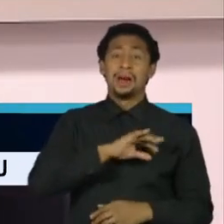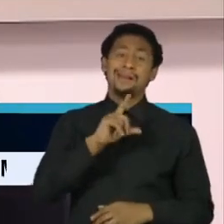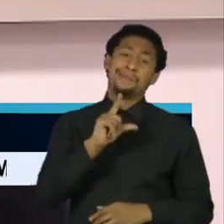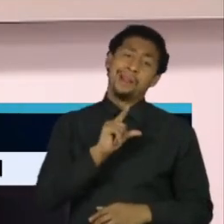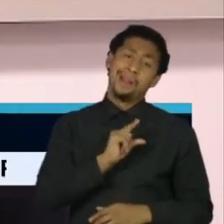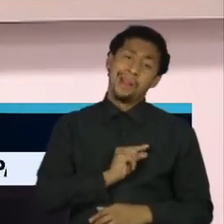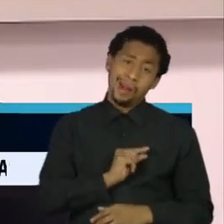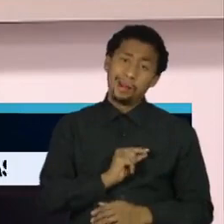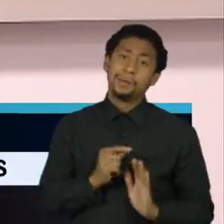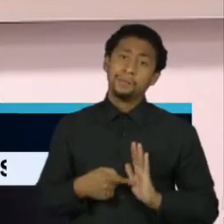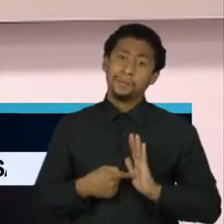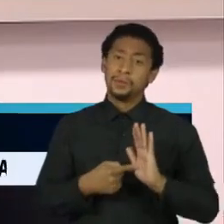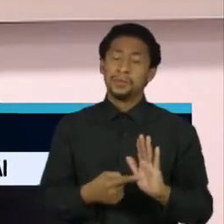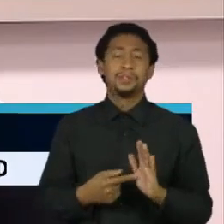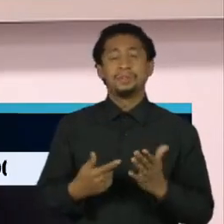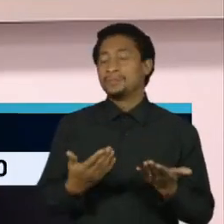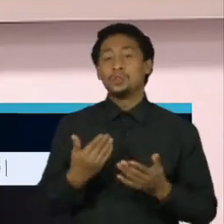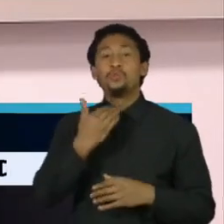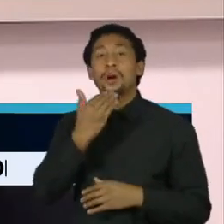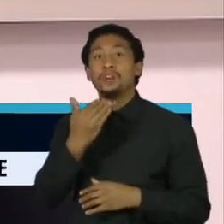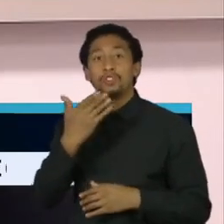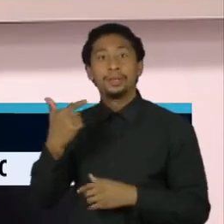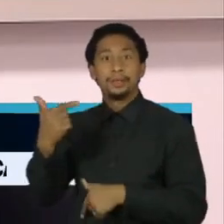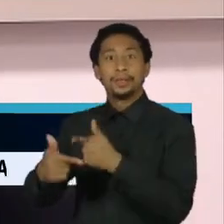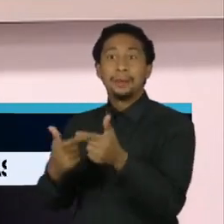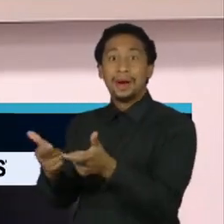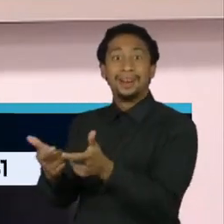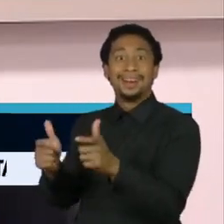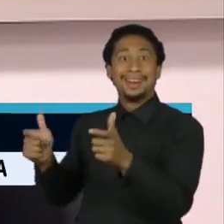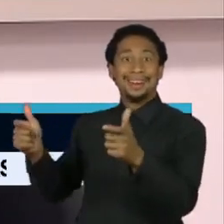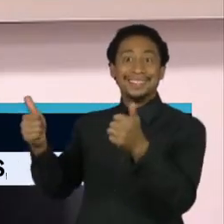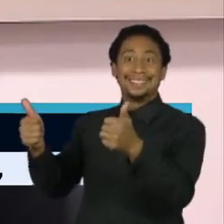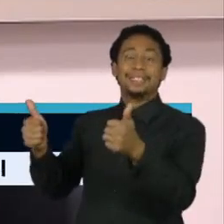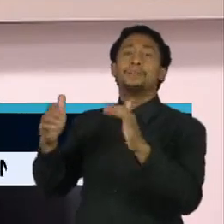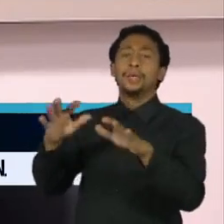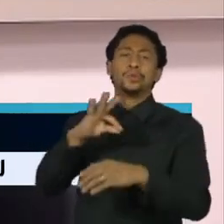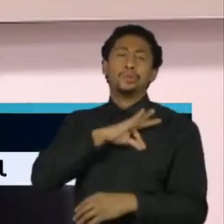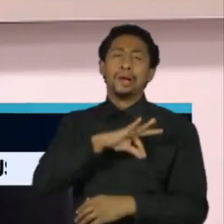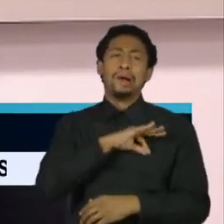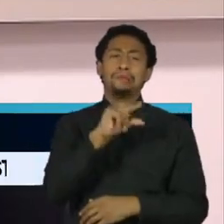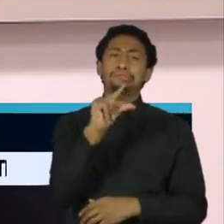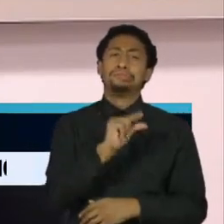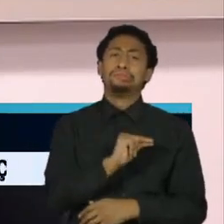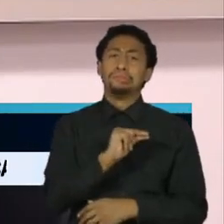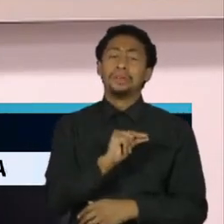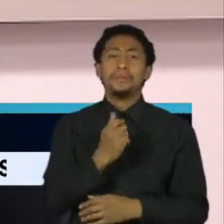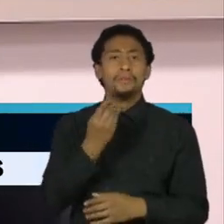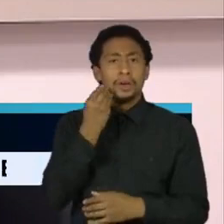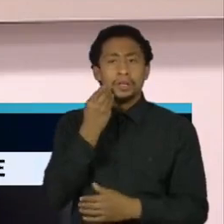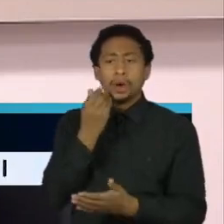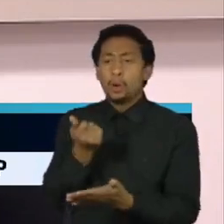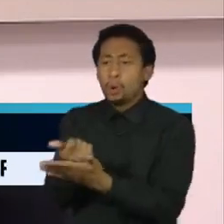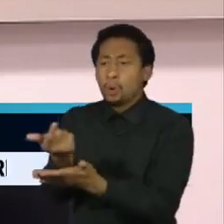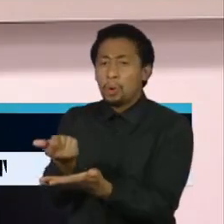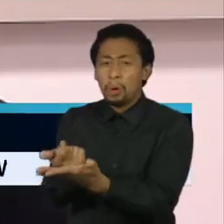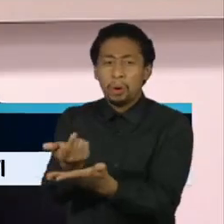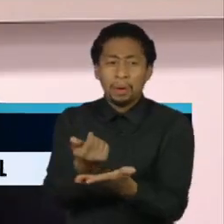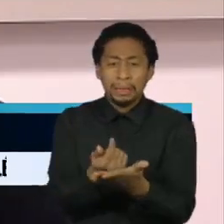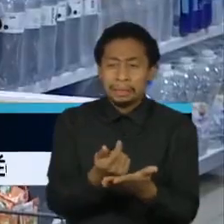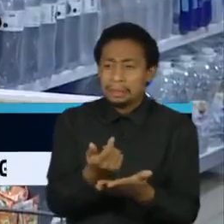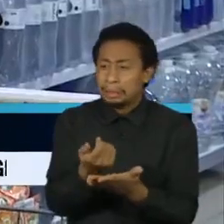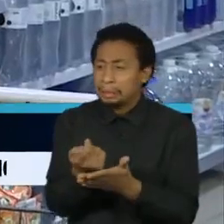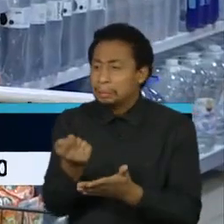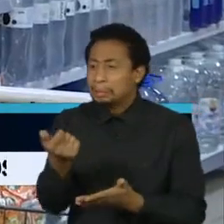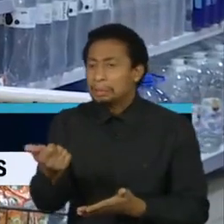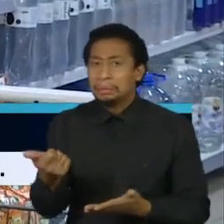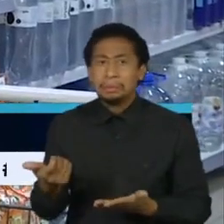só estatística, se a pessoa, quando vai fazer a compra, com o mesmo rendimento, ela compra menos. E ela compra menos por quê? Ela compra